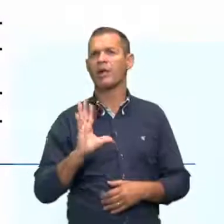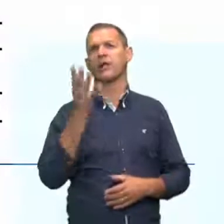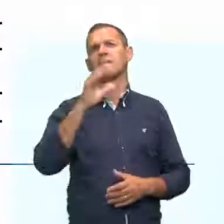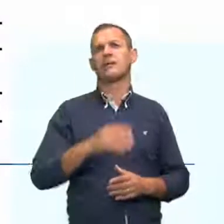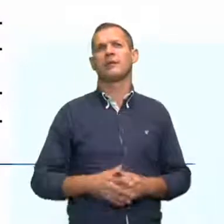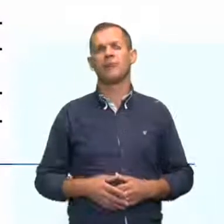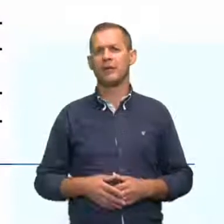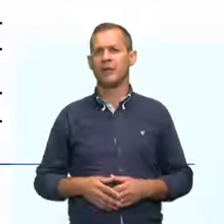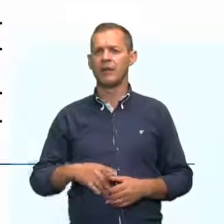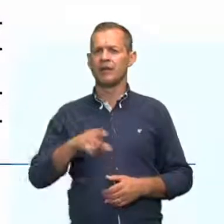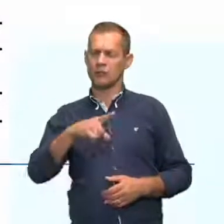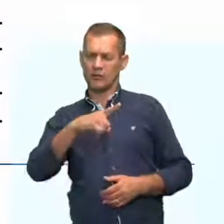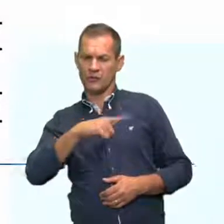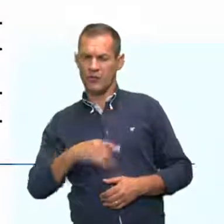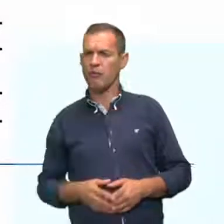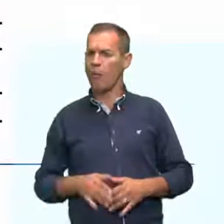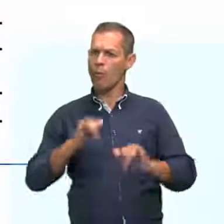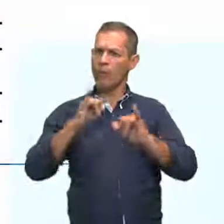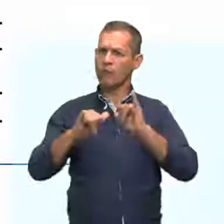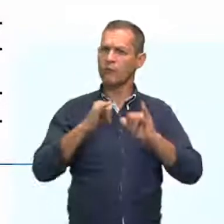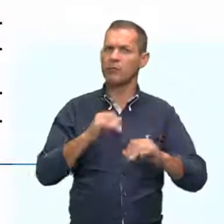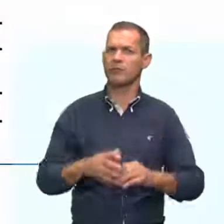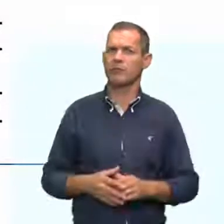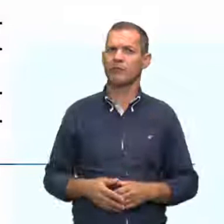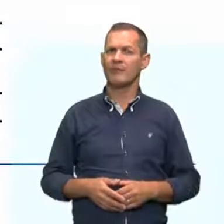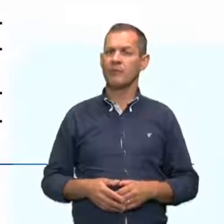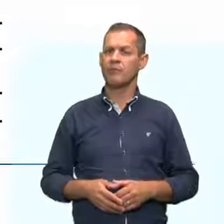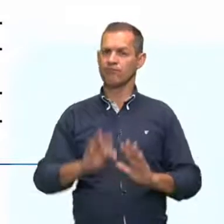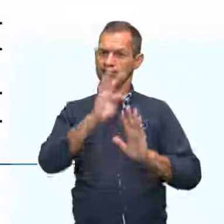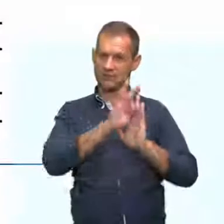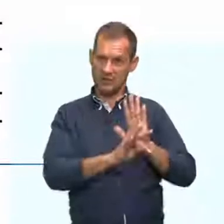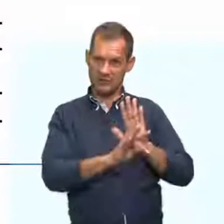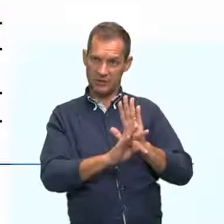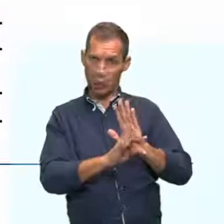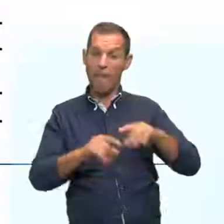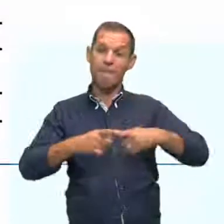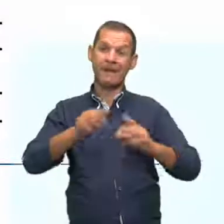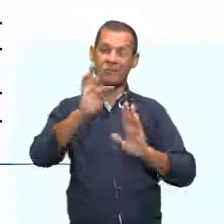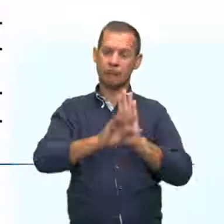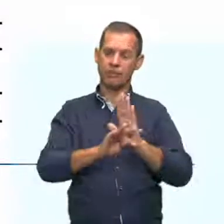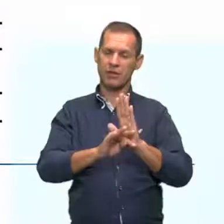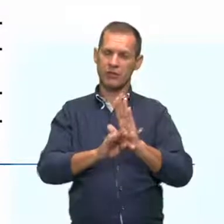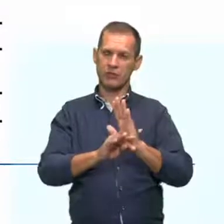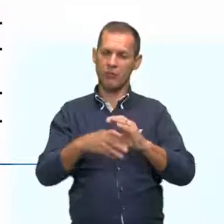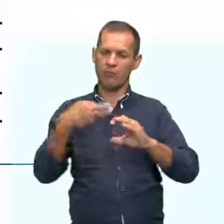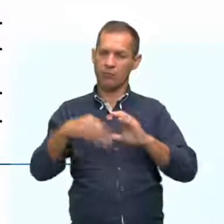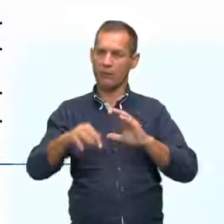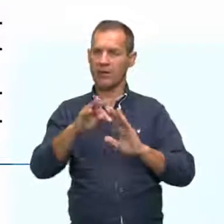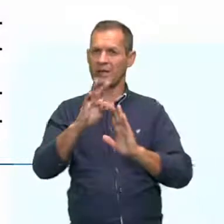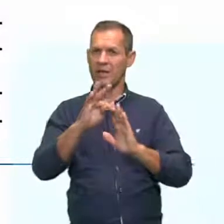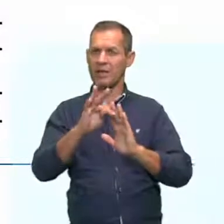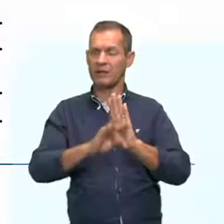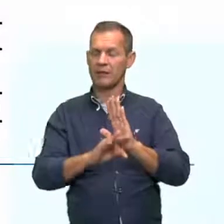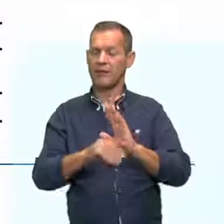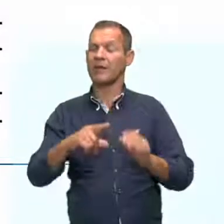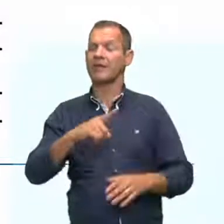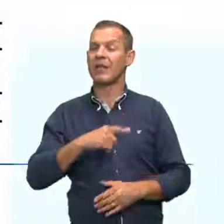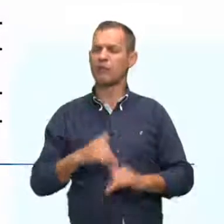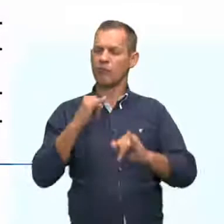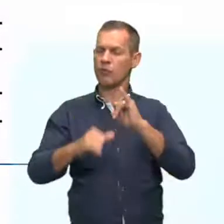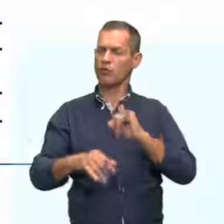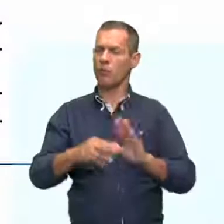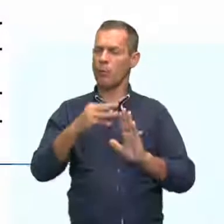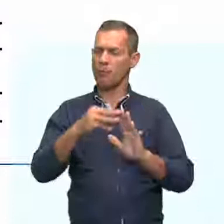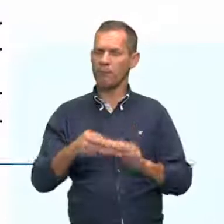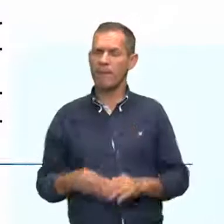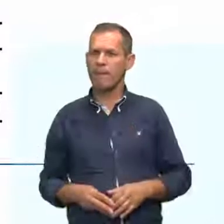funciona? Digamos que você tem uma mensagem de texto. O texto dessa mensagem é mensagem codificada.